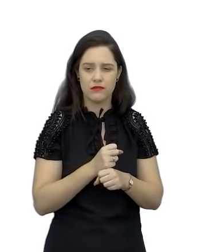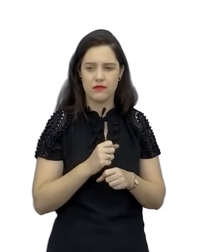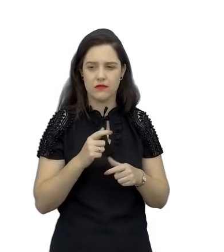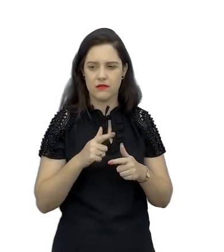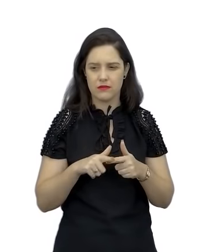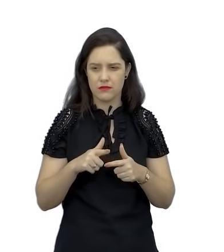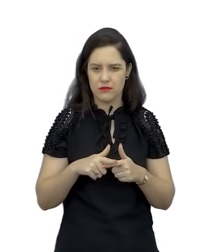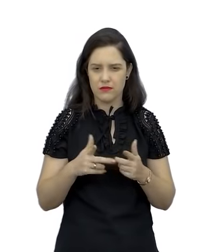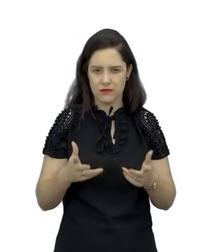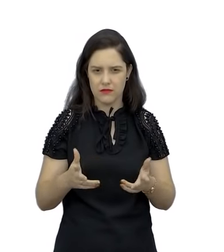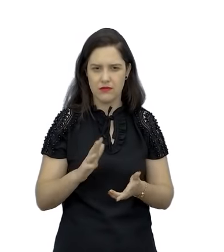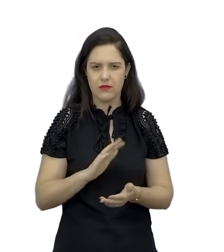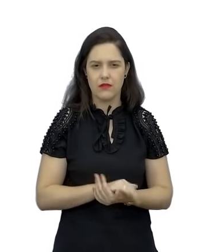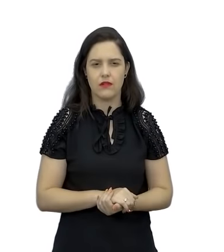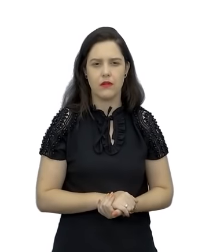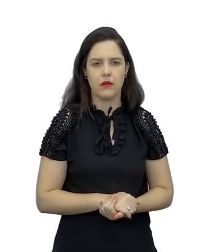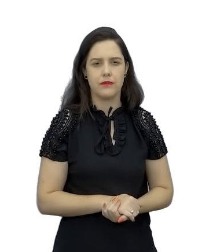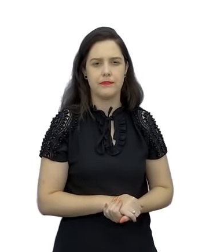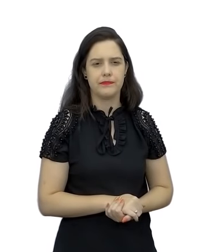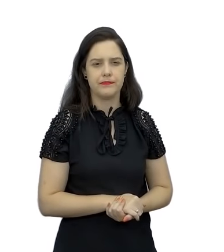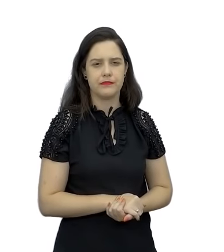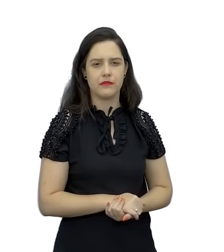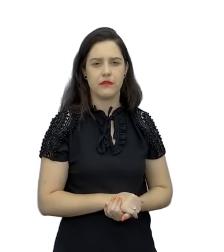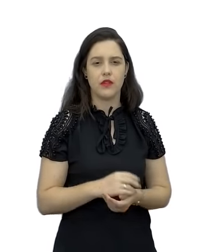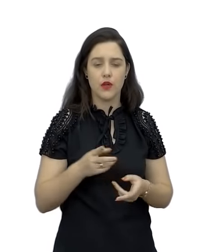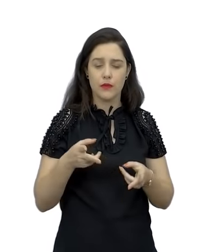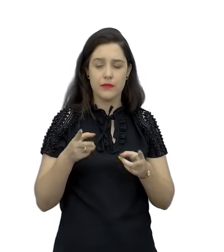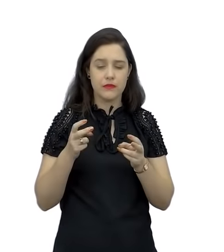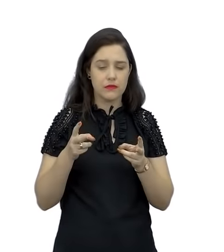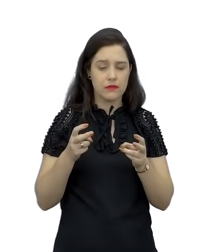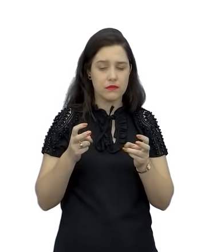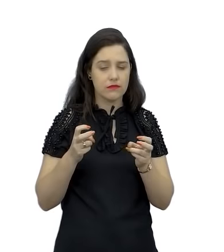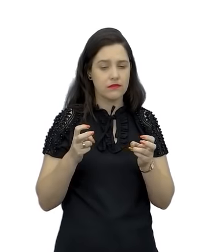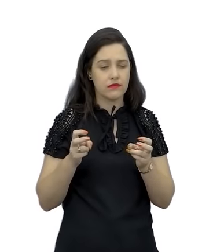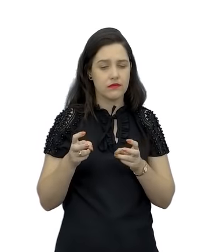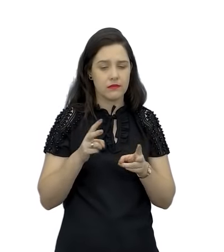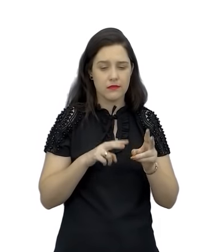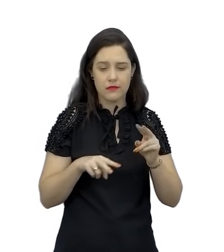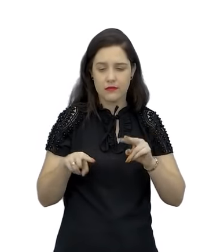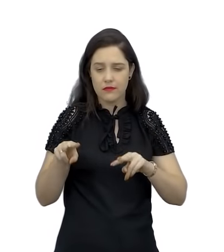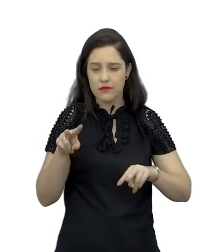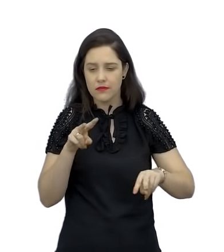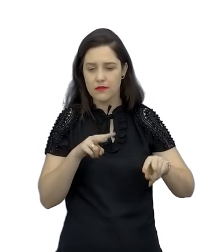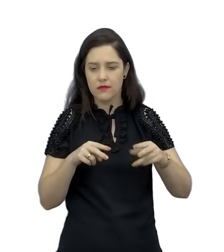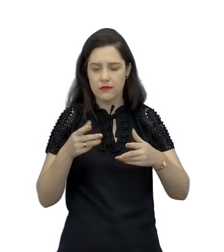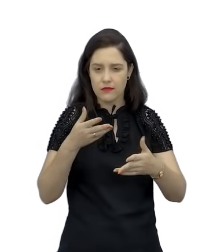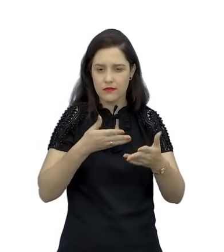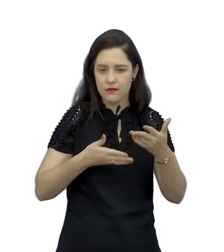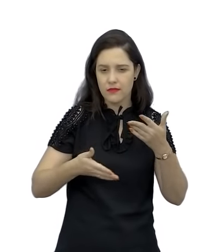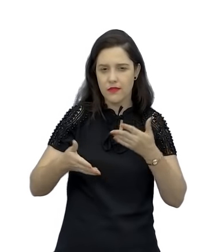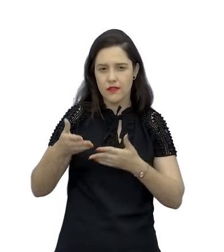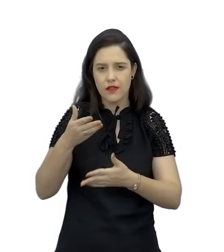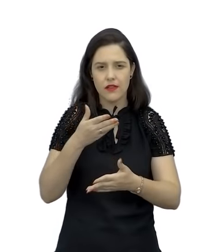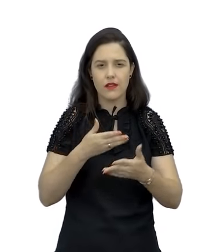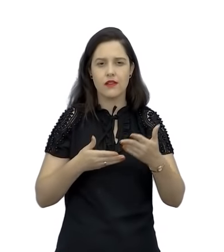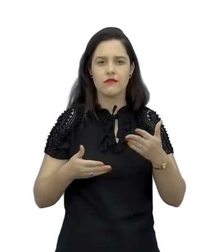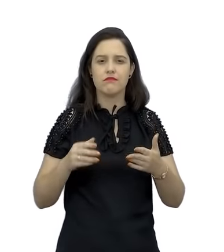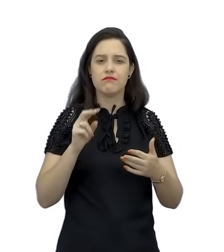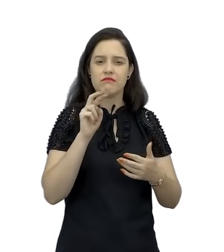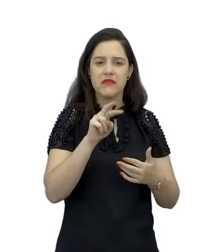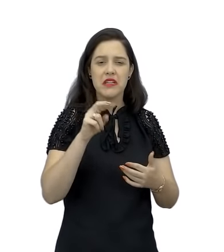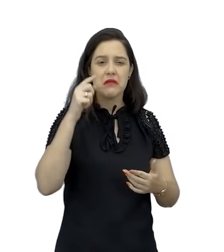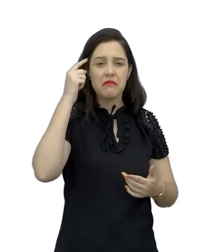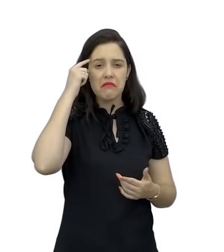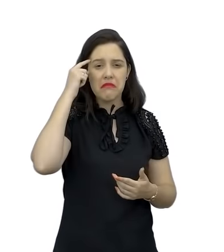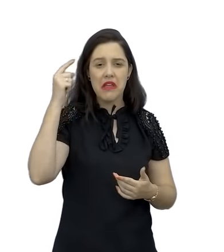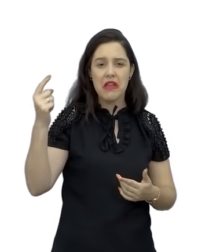aqui no movimento 5, né? Eu vou observando, eu vou sendo mediador, né? Vocês podem pensar, né? Nossa, a gente só